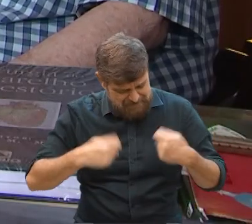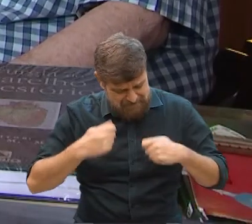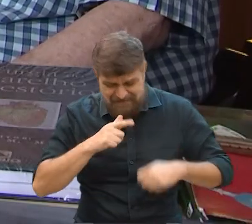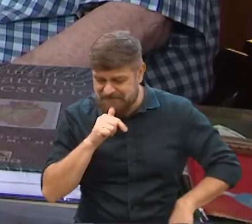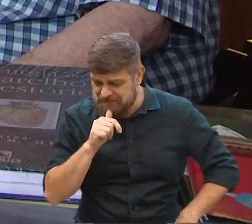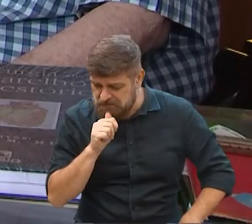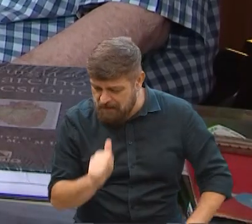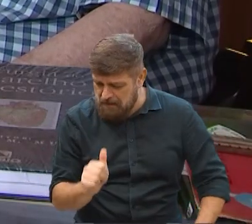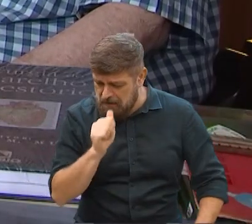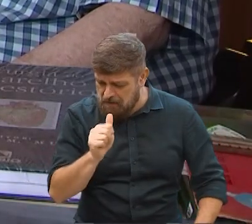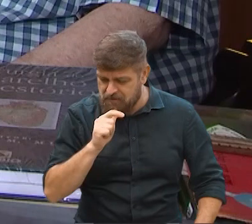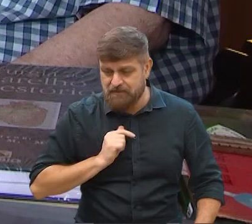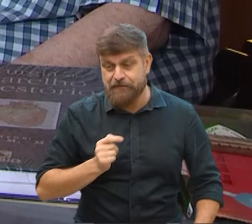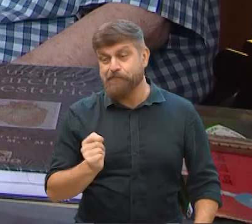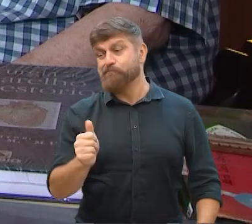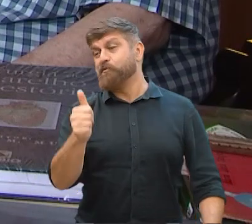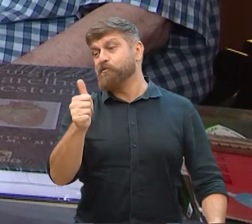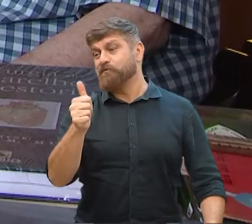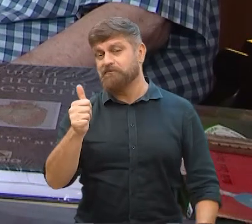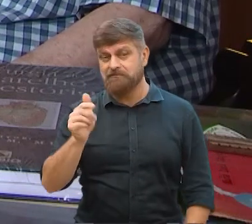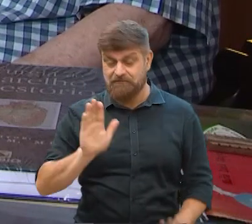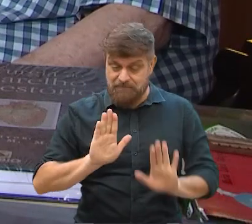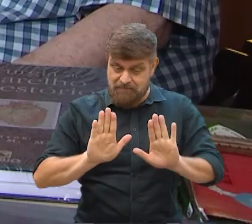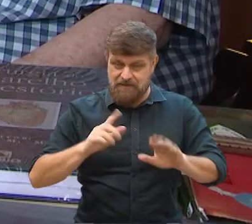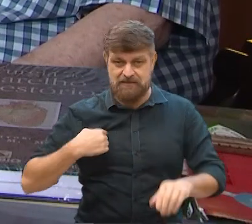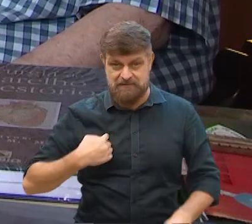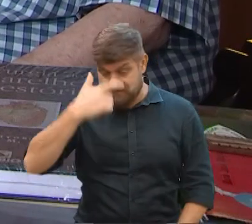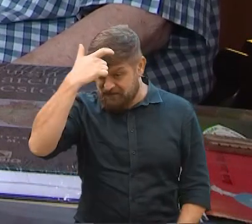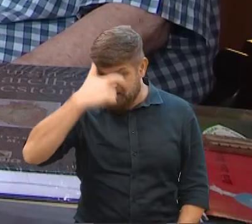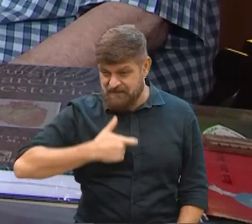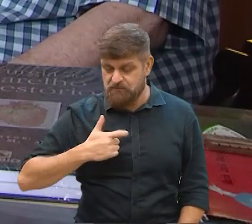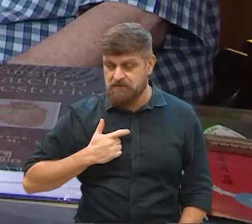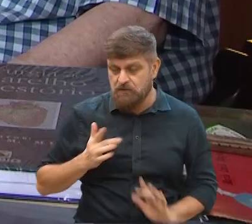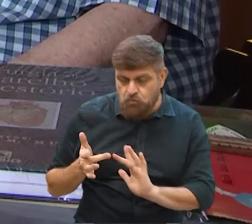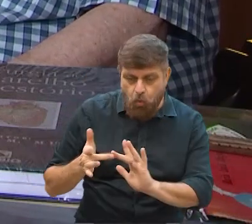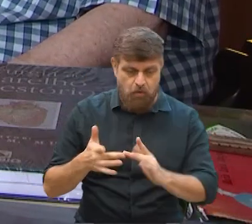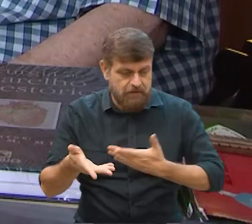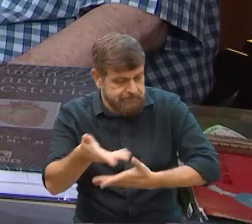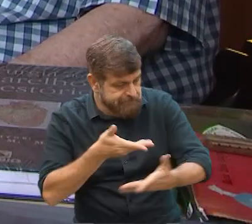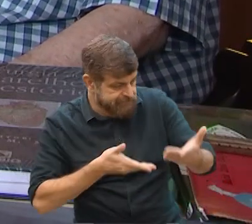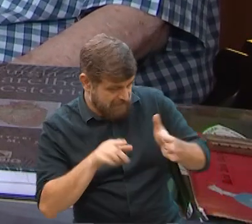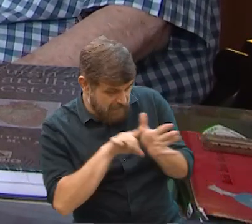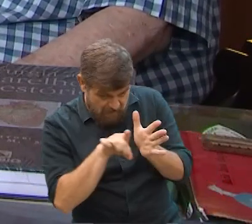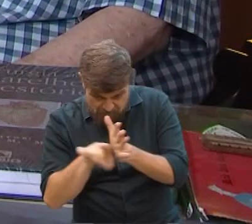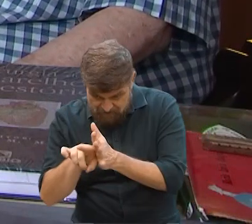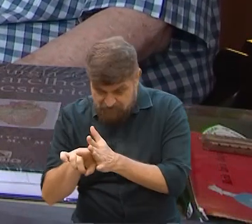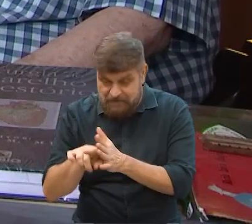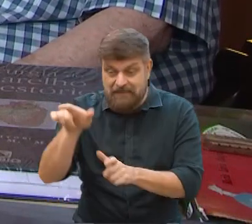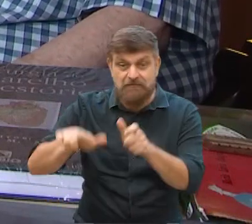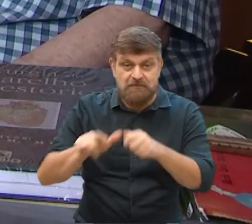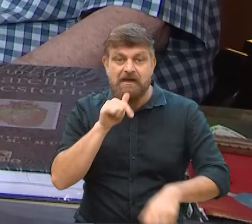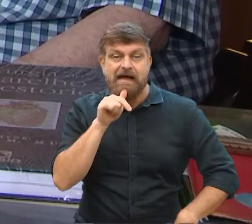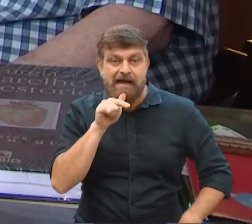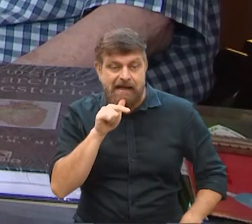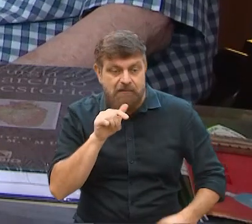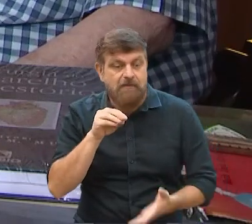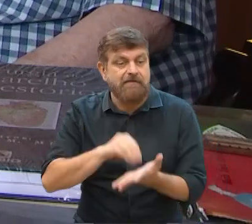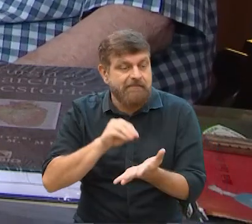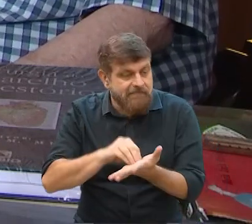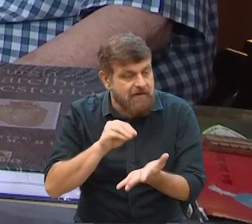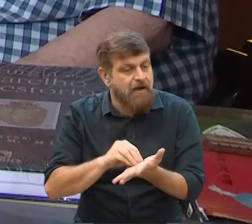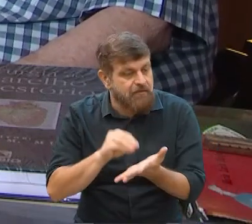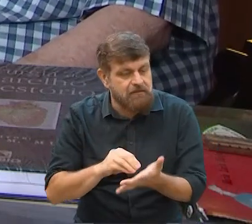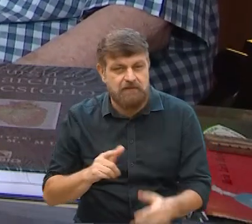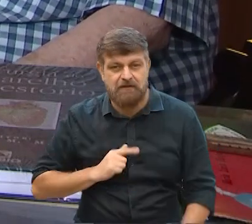porque eu tomo pouca água, mas não sou só eu tenho compartilhado com outras pessoas e a água é fundamental. Quem sabe então,